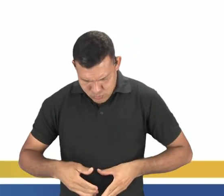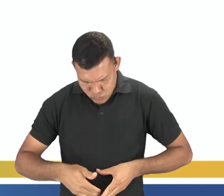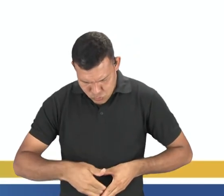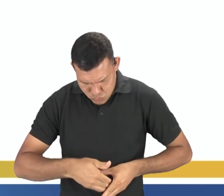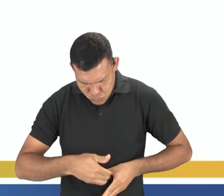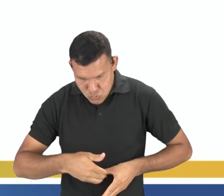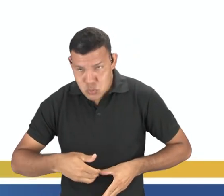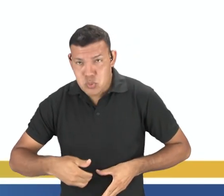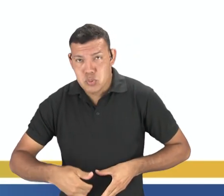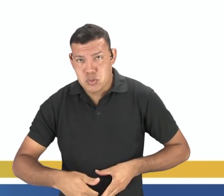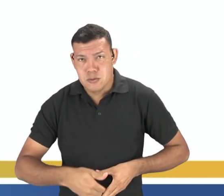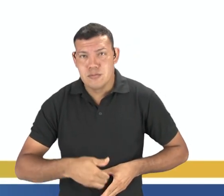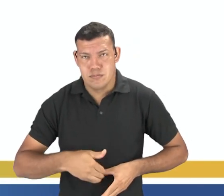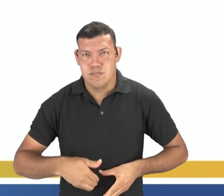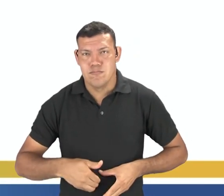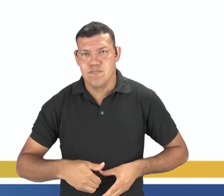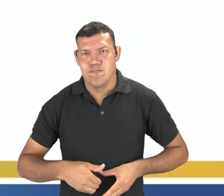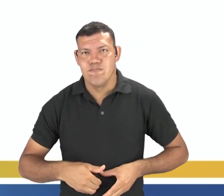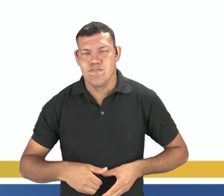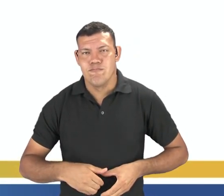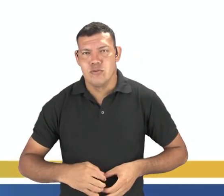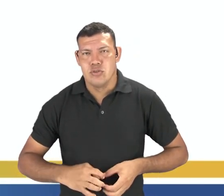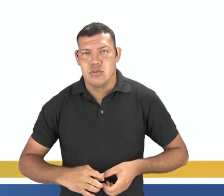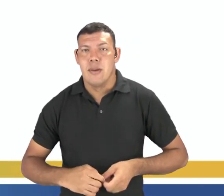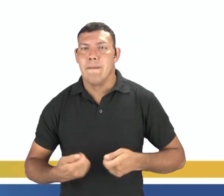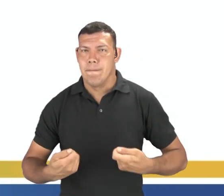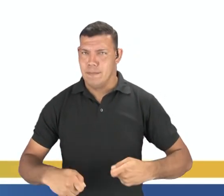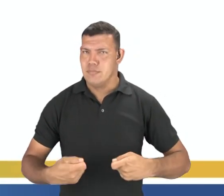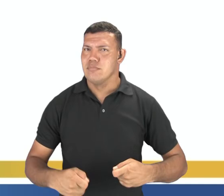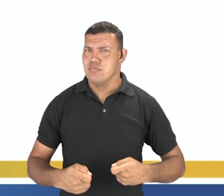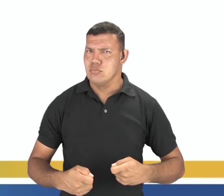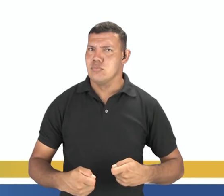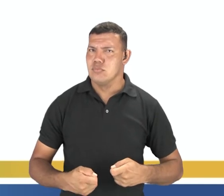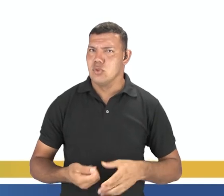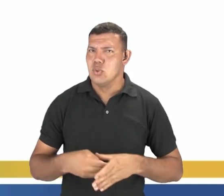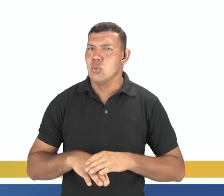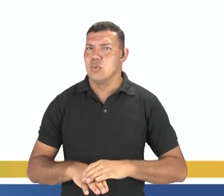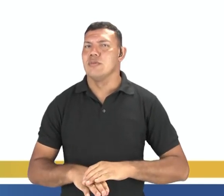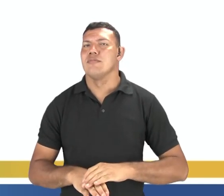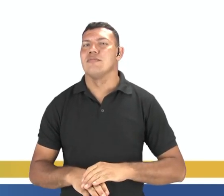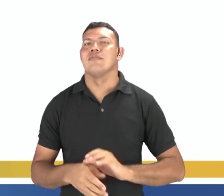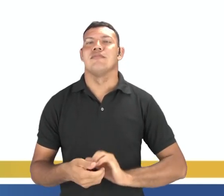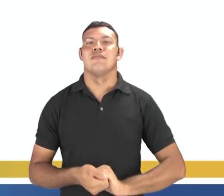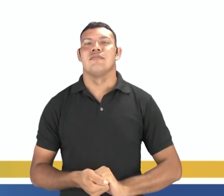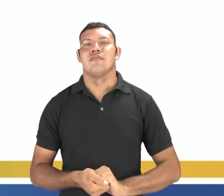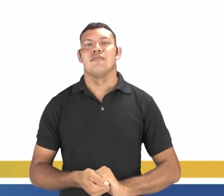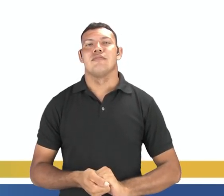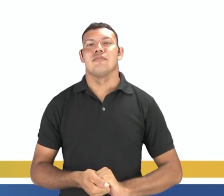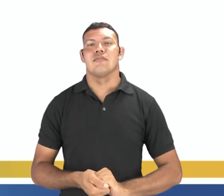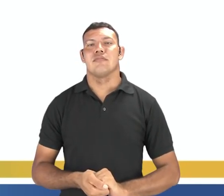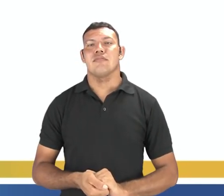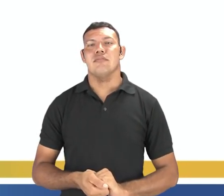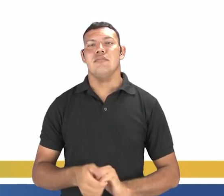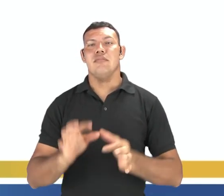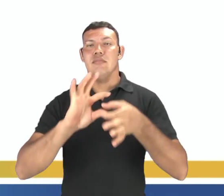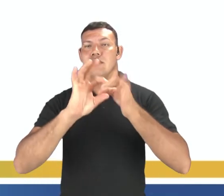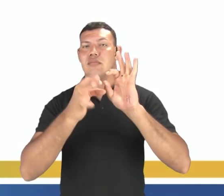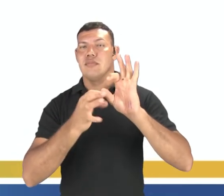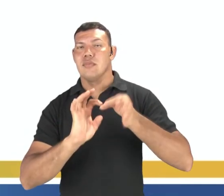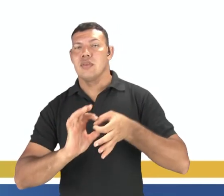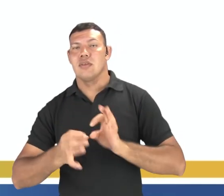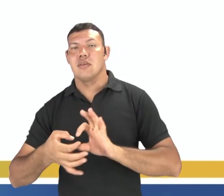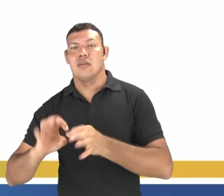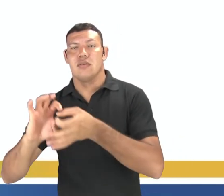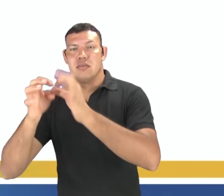o estabelecimento de um embrião em uma possível gestação, e o ciclo ovariano, que envolve o crescimento